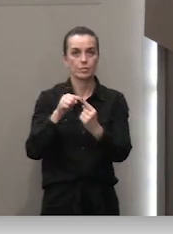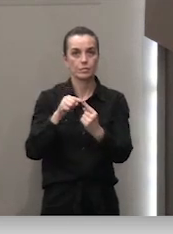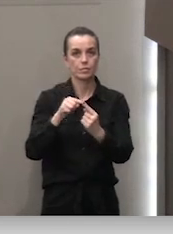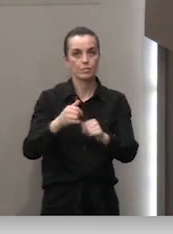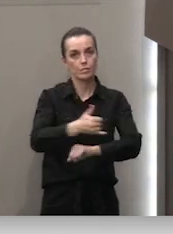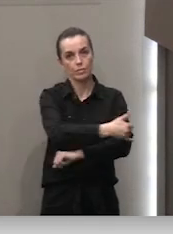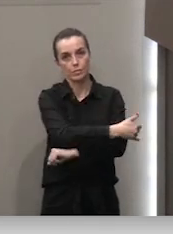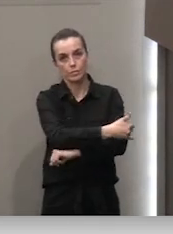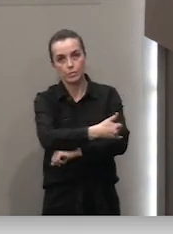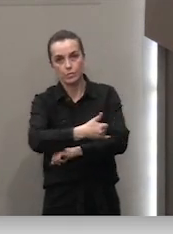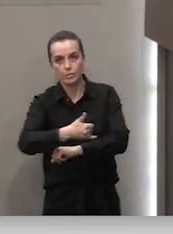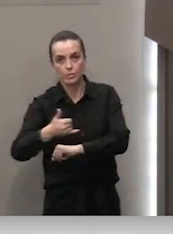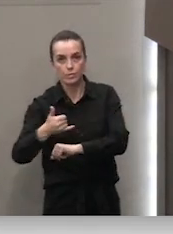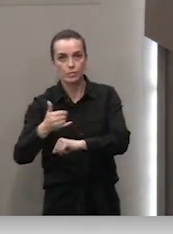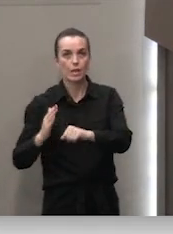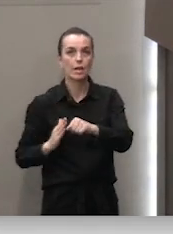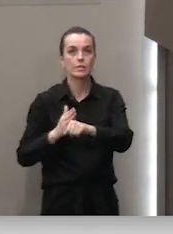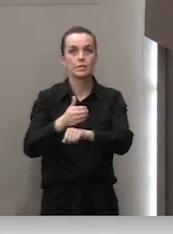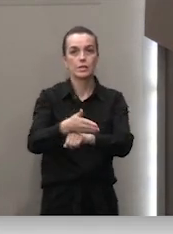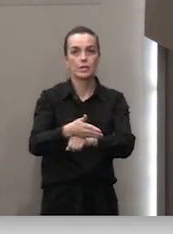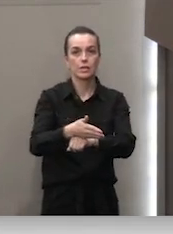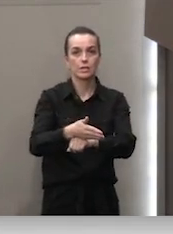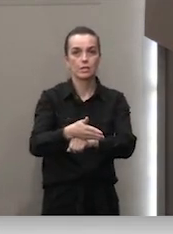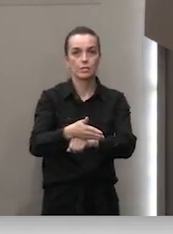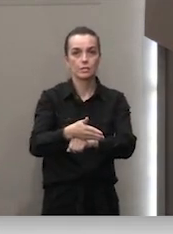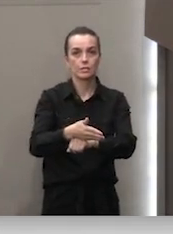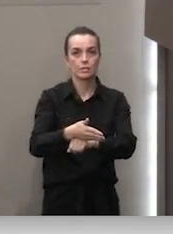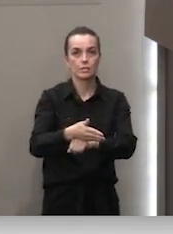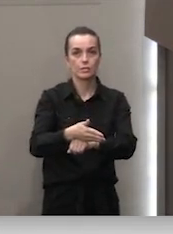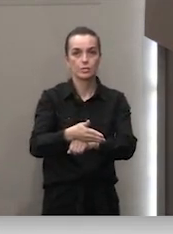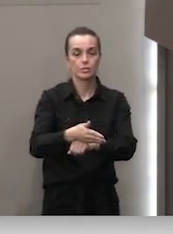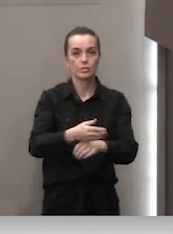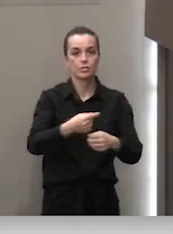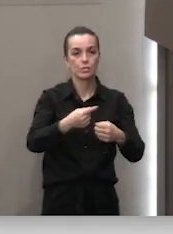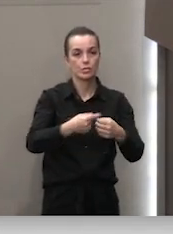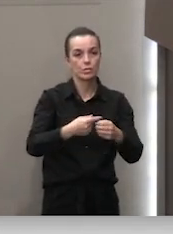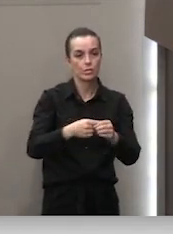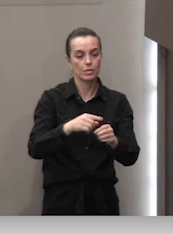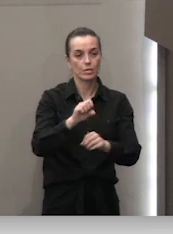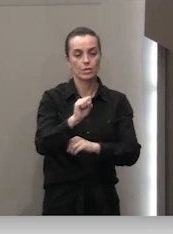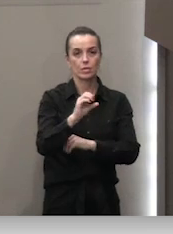de acesso ao distrito de São Roque, no valor de